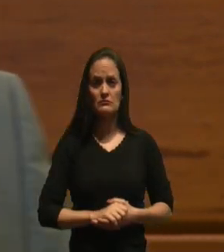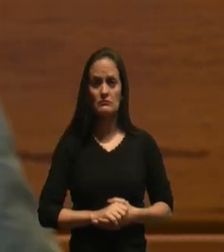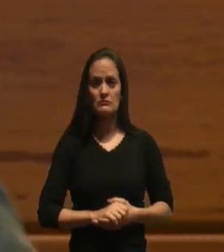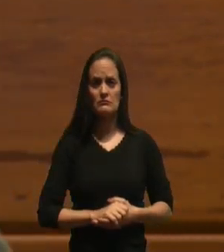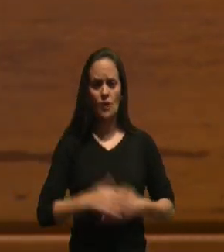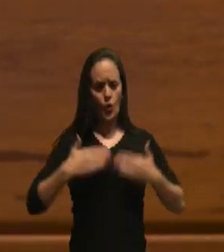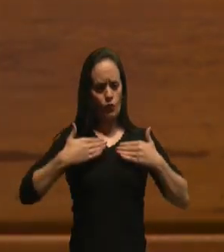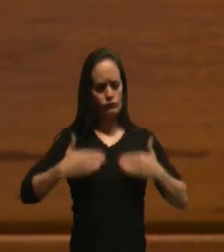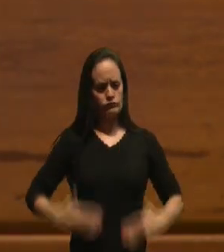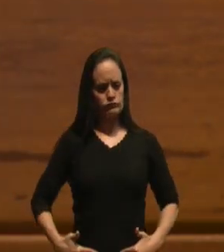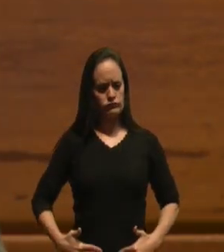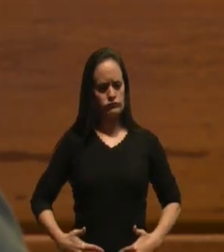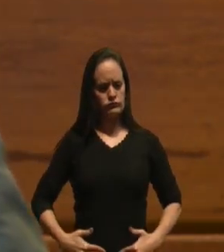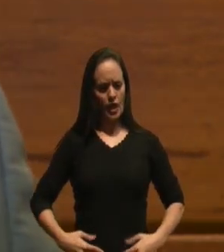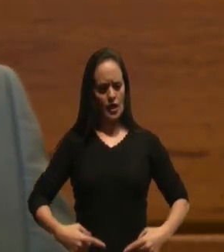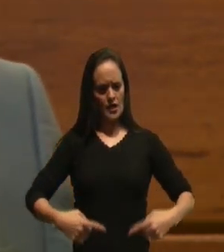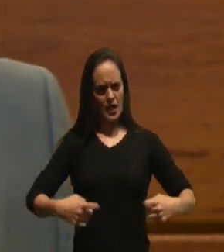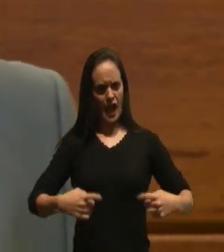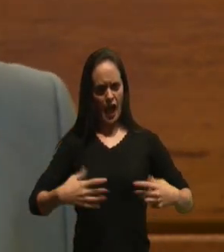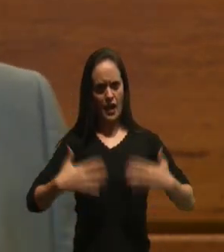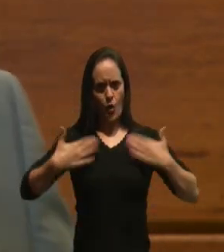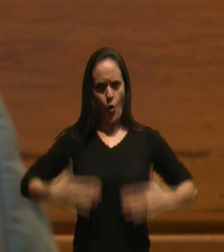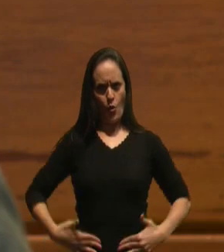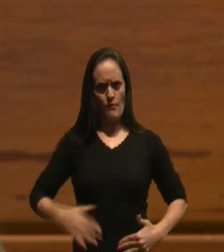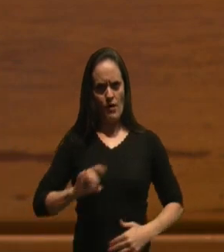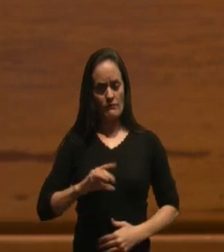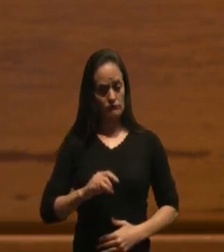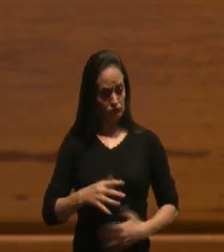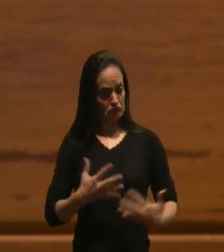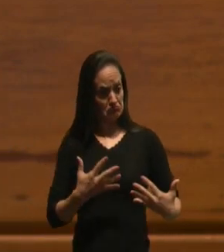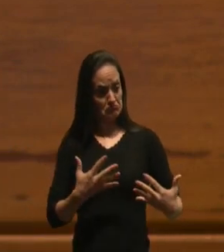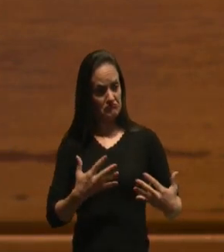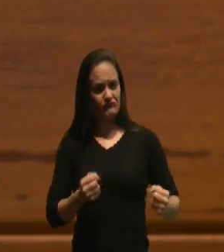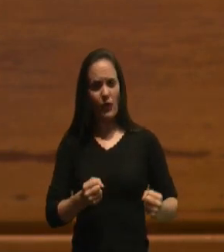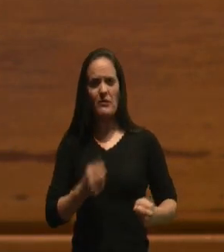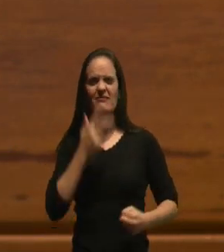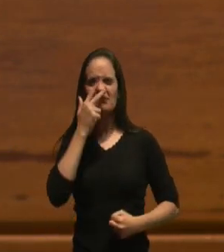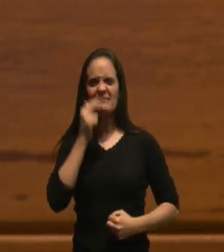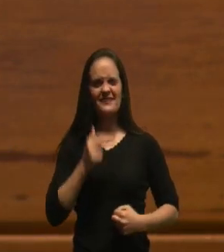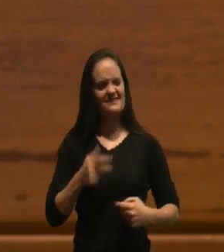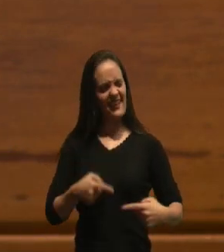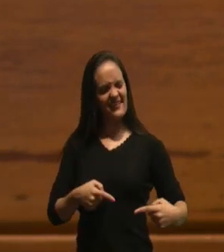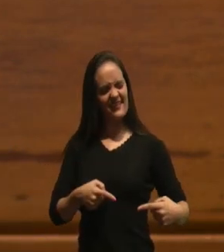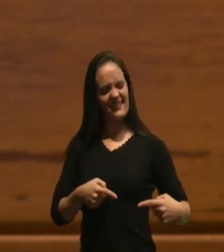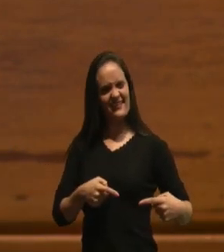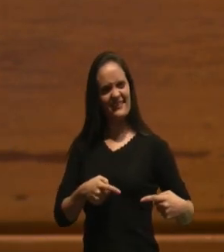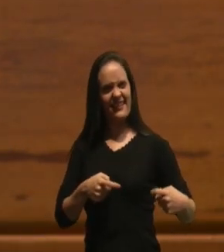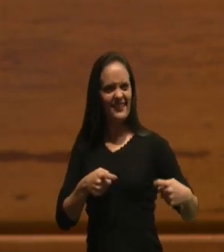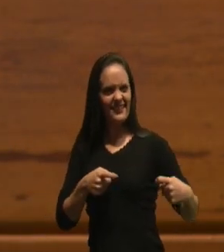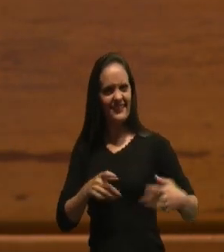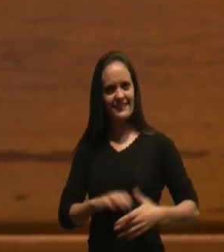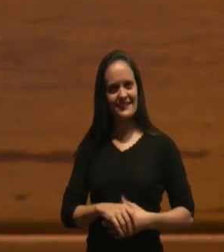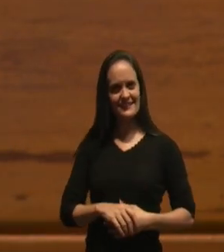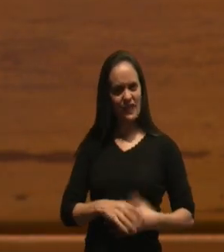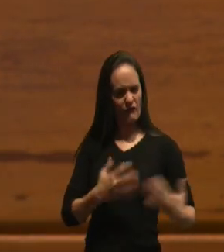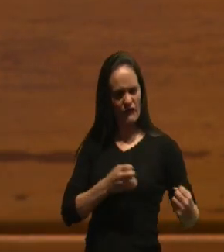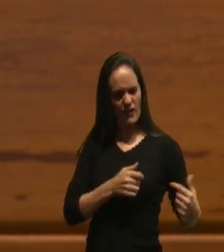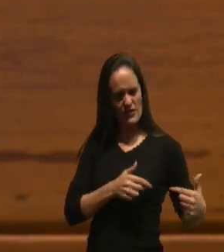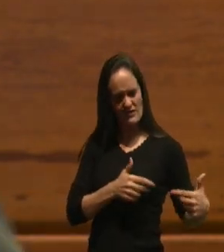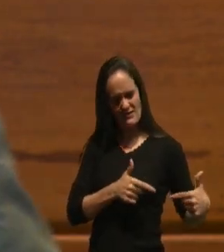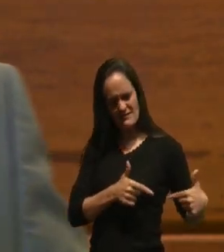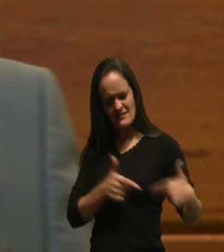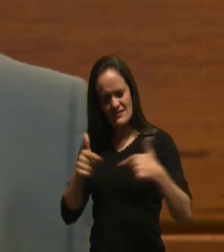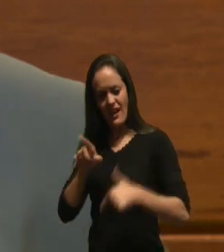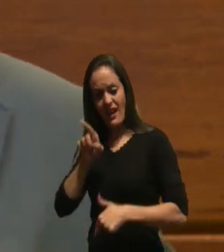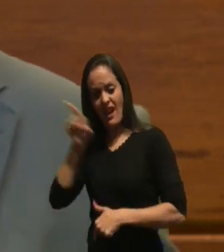este exército poderoso, será que não daria para nós fazermos uma guerrinha contra Ramote Gileade? Você vai comigo